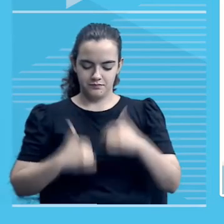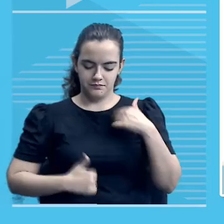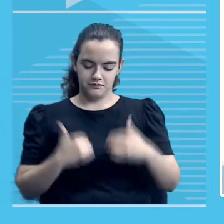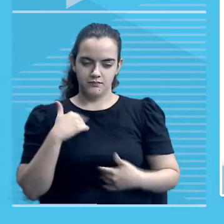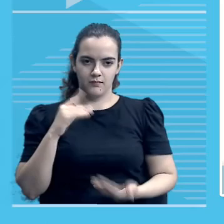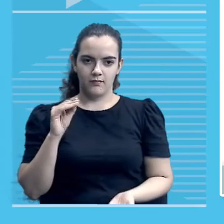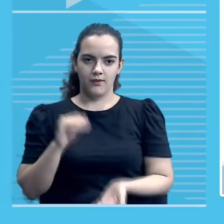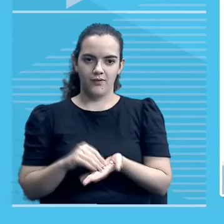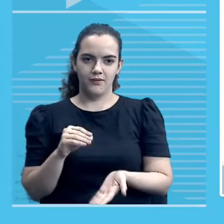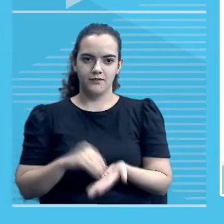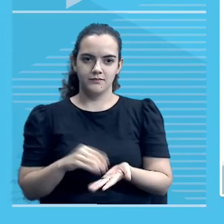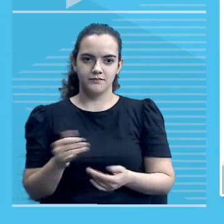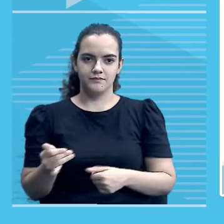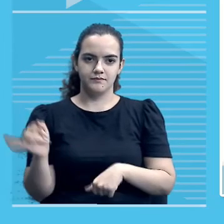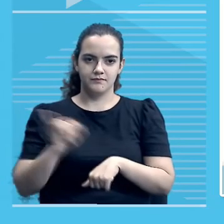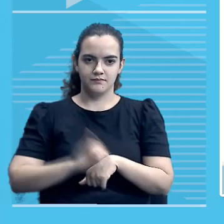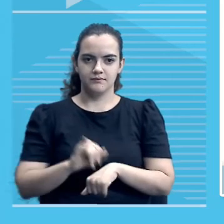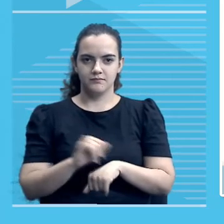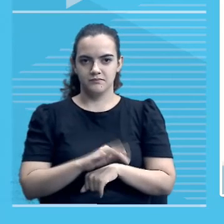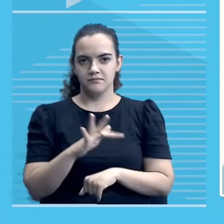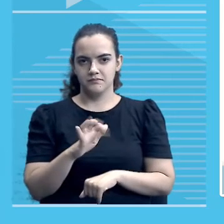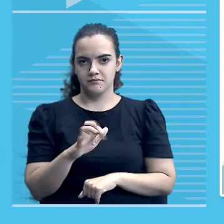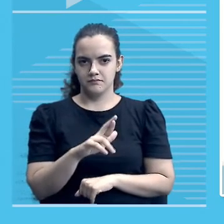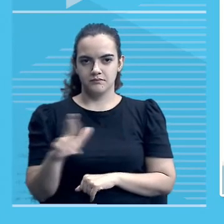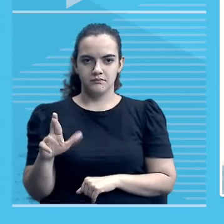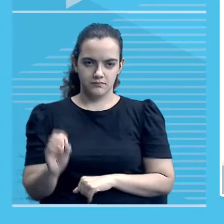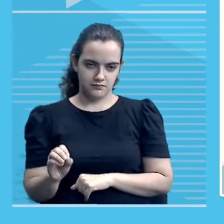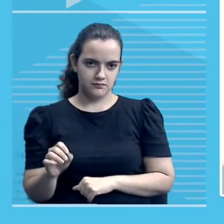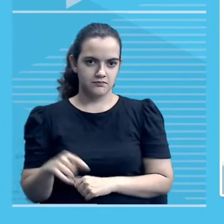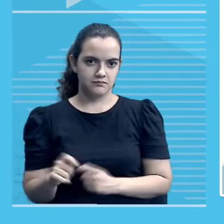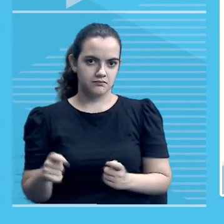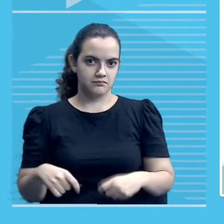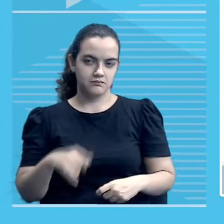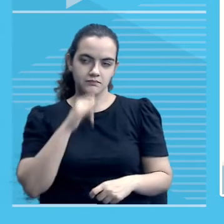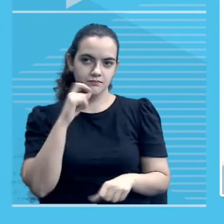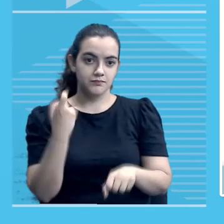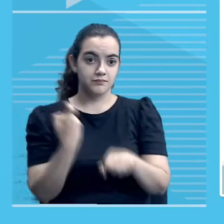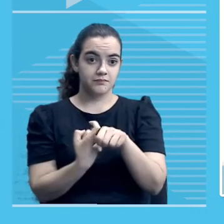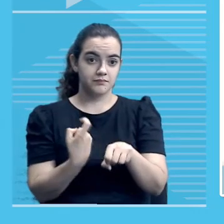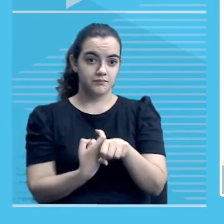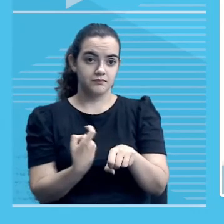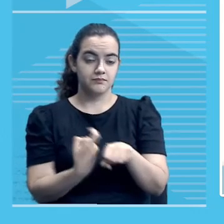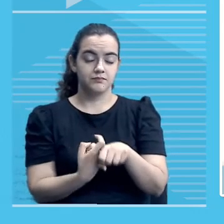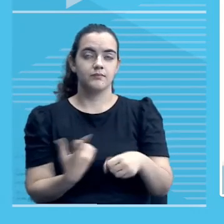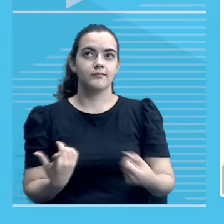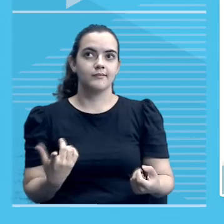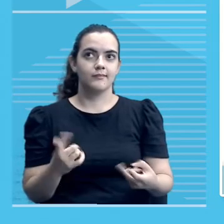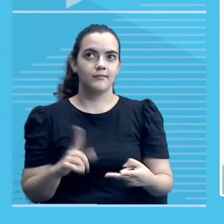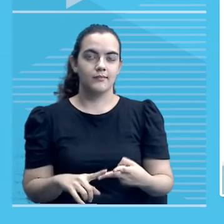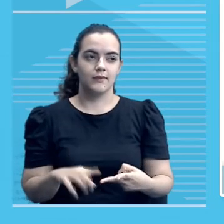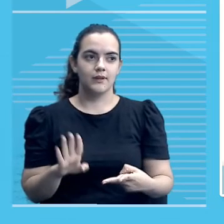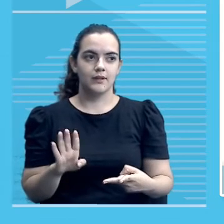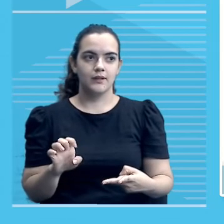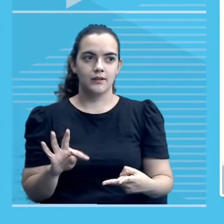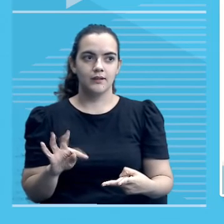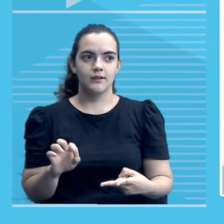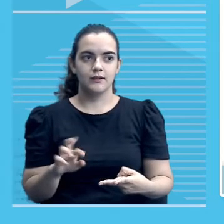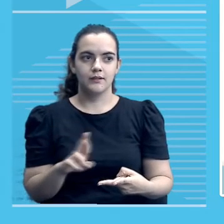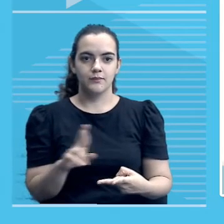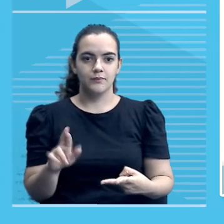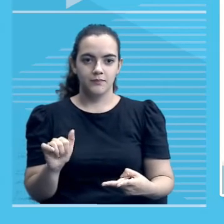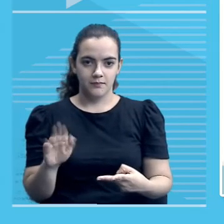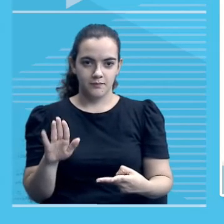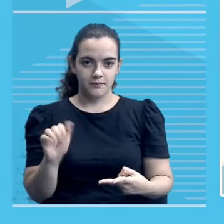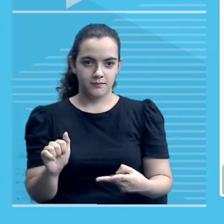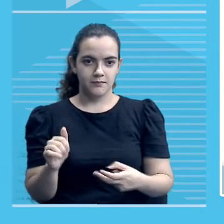exemplo, caju, tá? Beterraba, caju, beterraba. É, também o